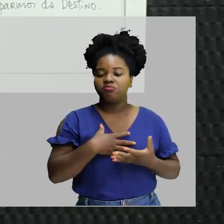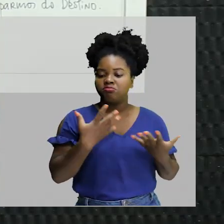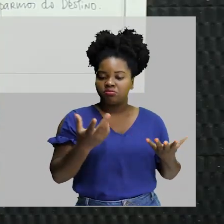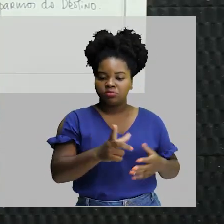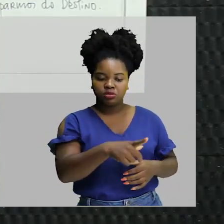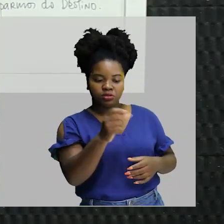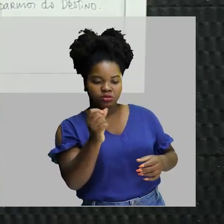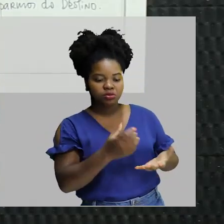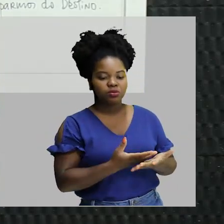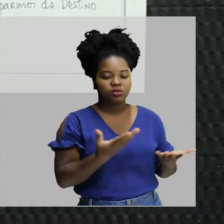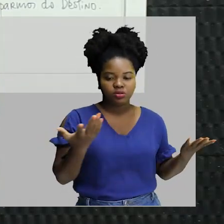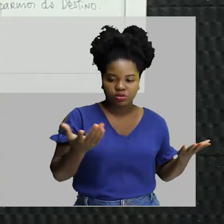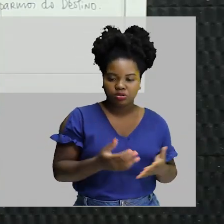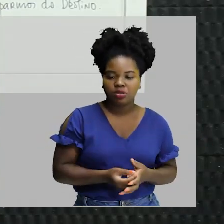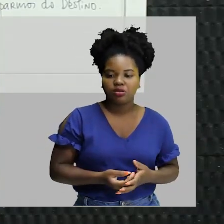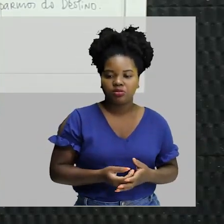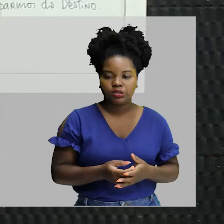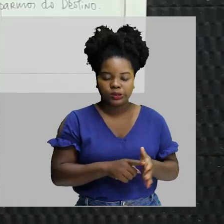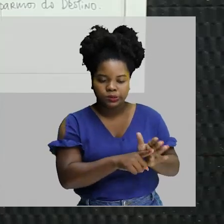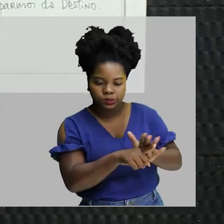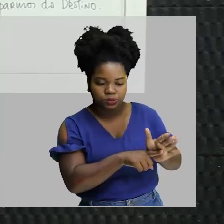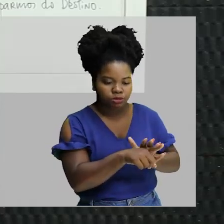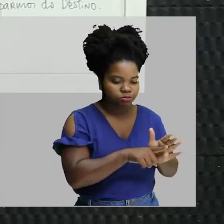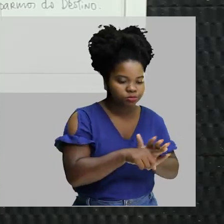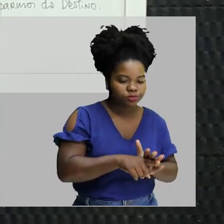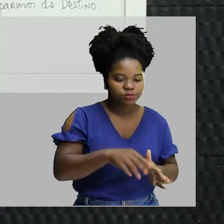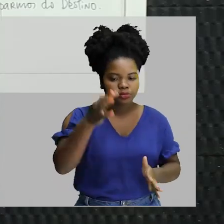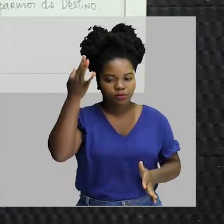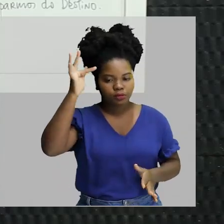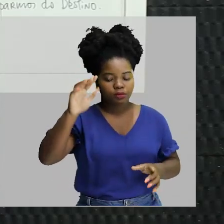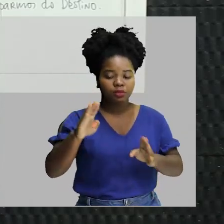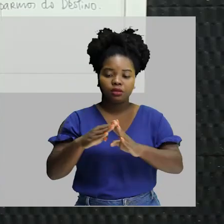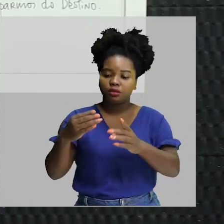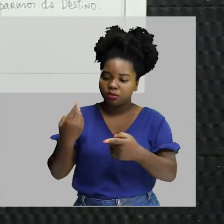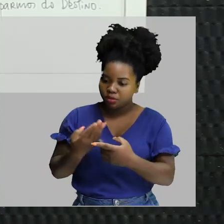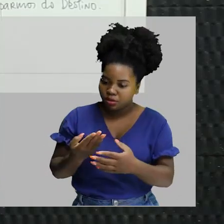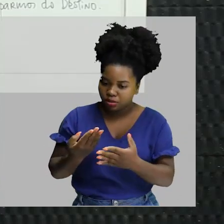de investigação filosófica. Tá? E a escola